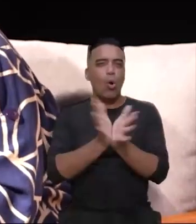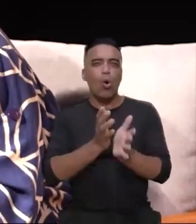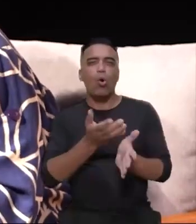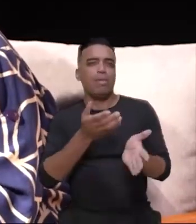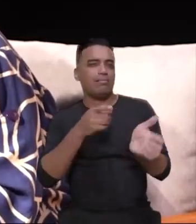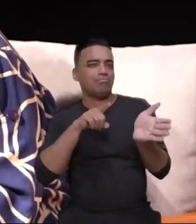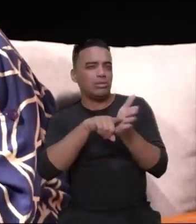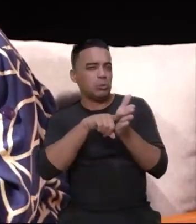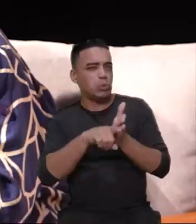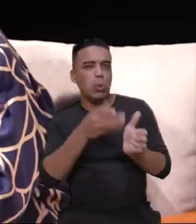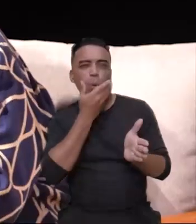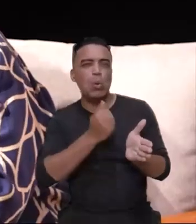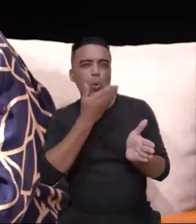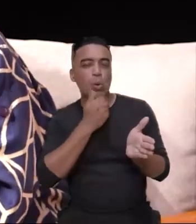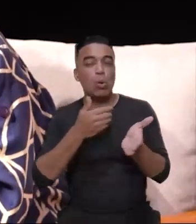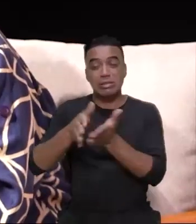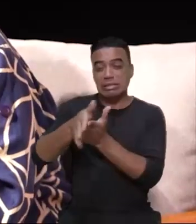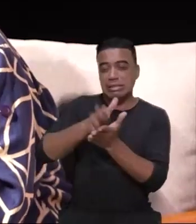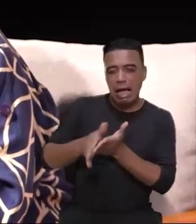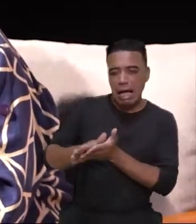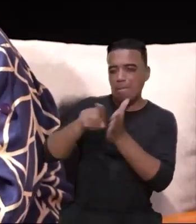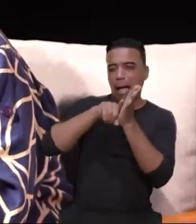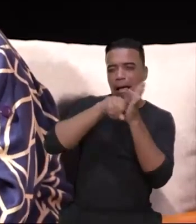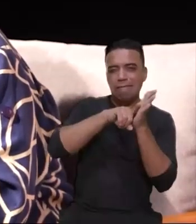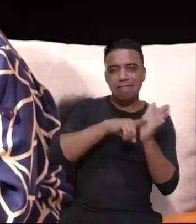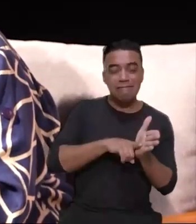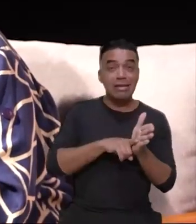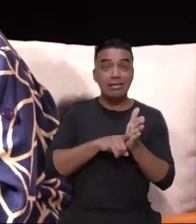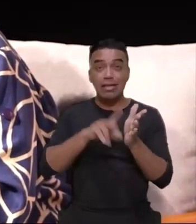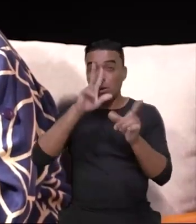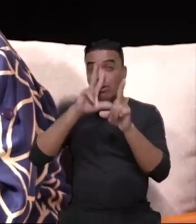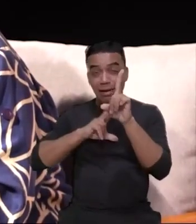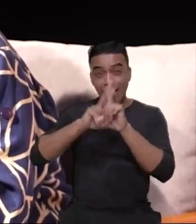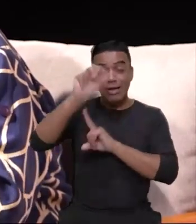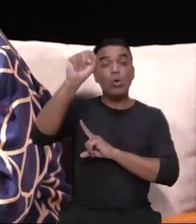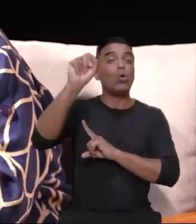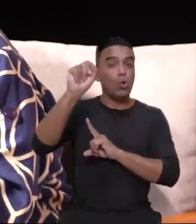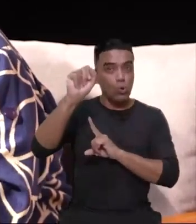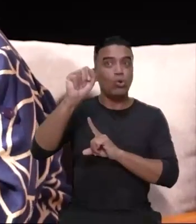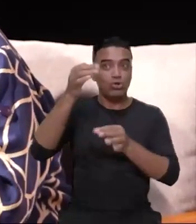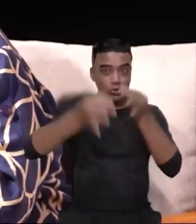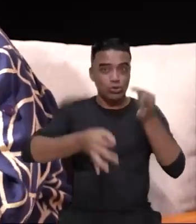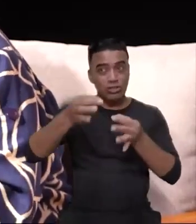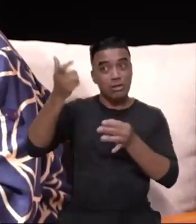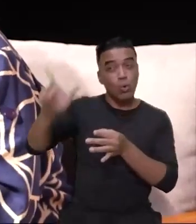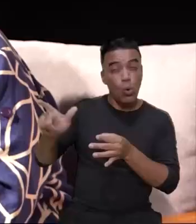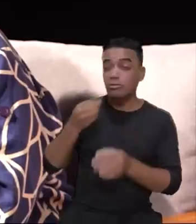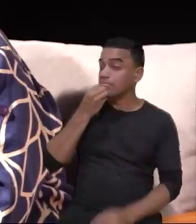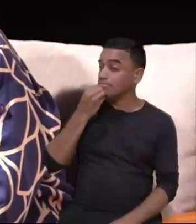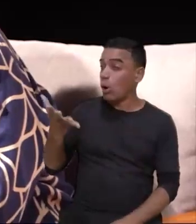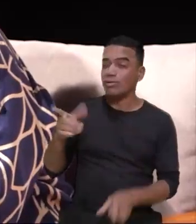muito bem estudado pelos sambas. Esse que ganhou fez justiça, mas os outros são